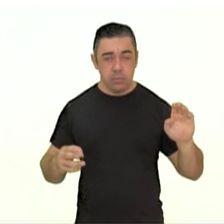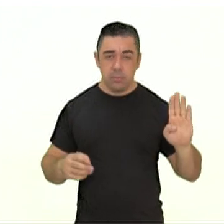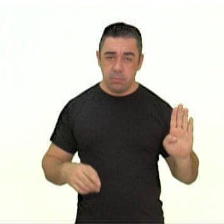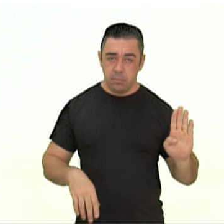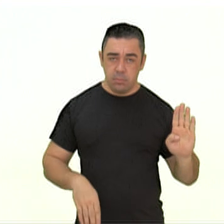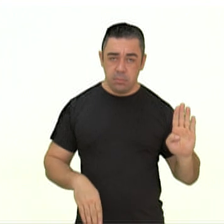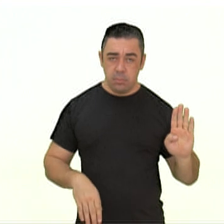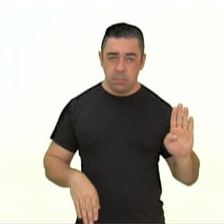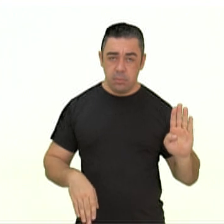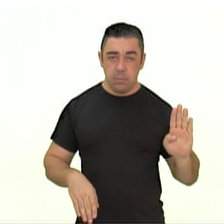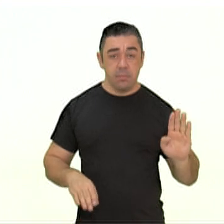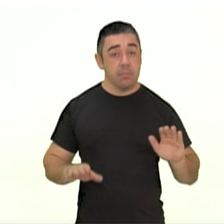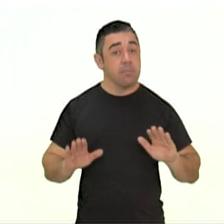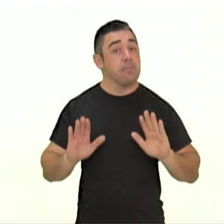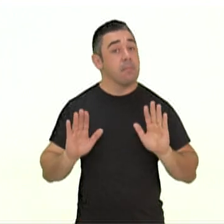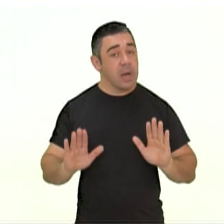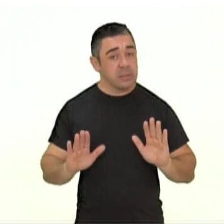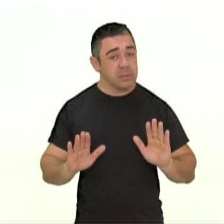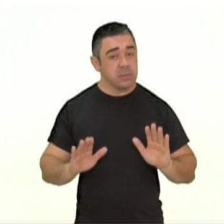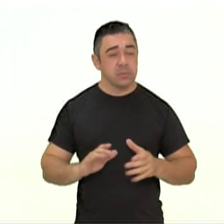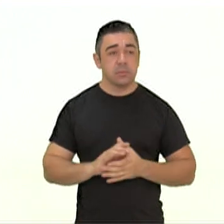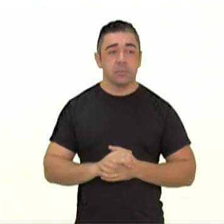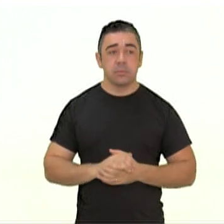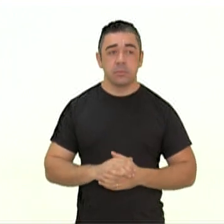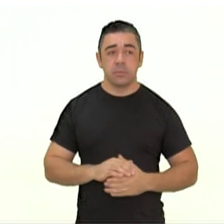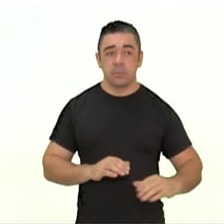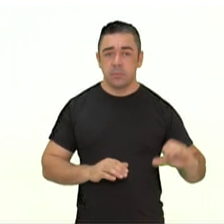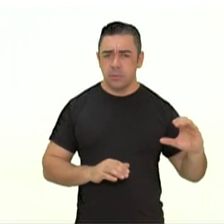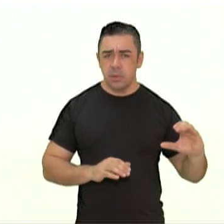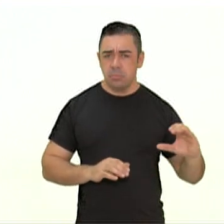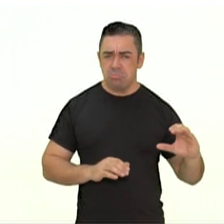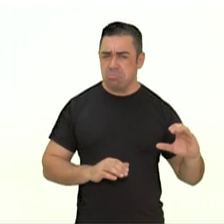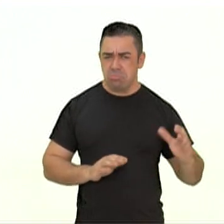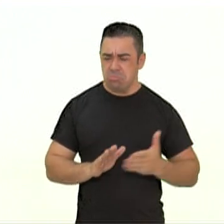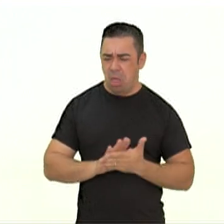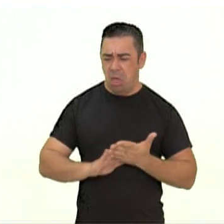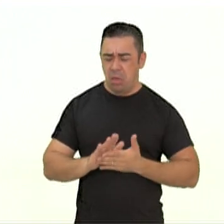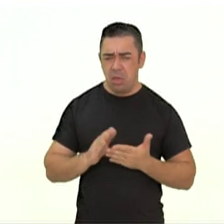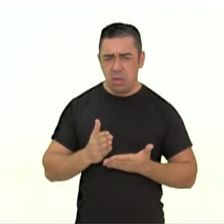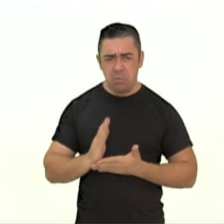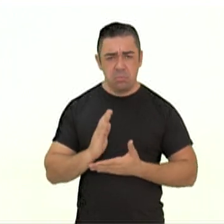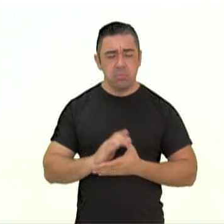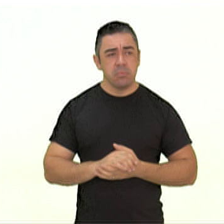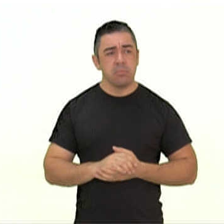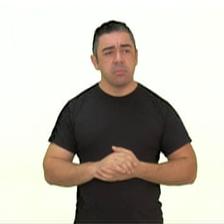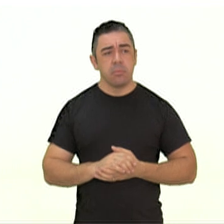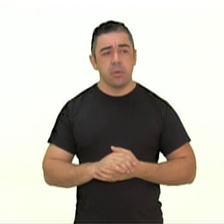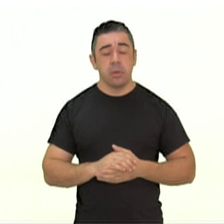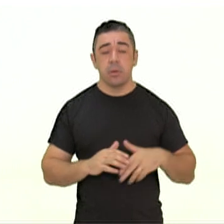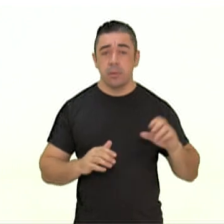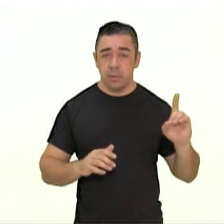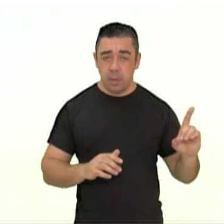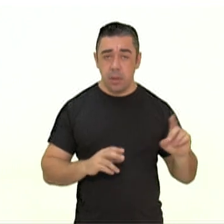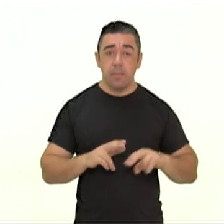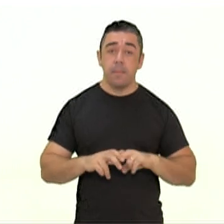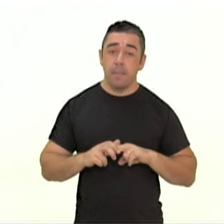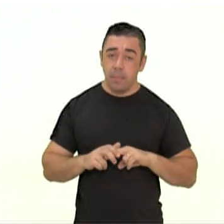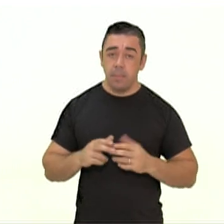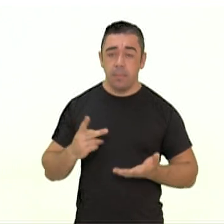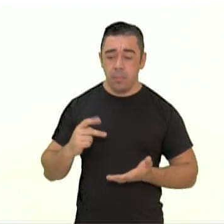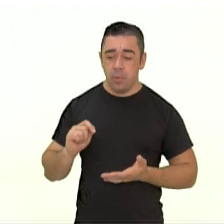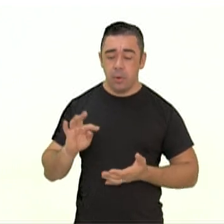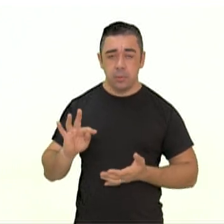ou. Letra B, mais. Letra C, nem. Letra D,